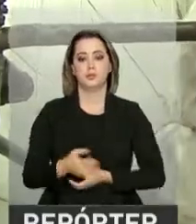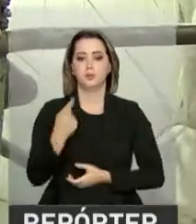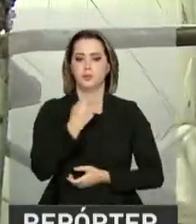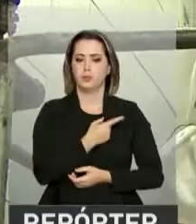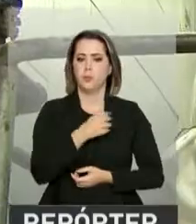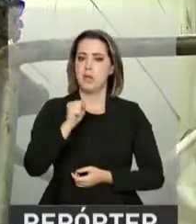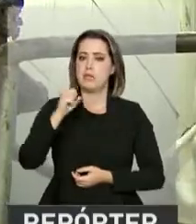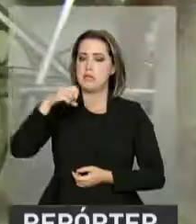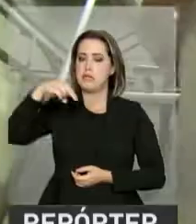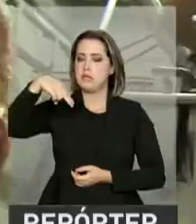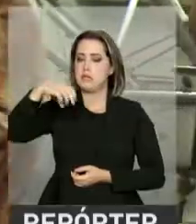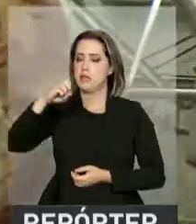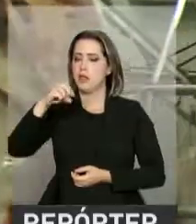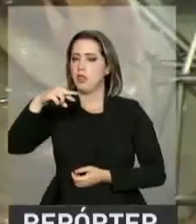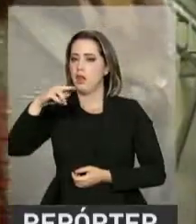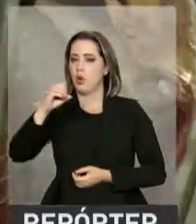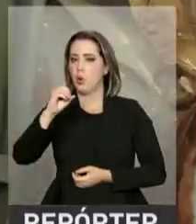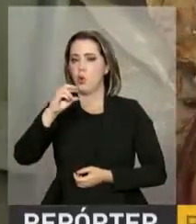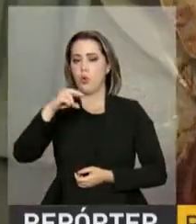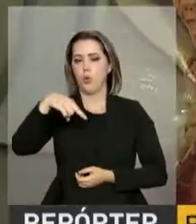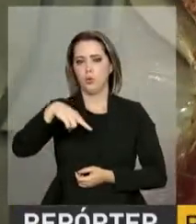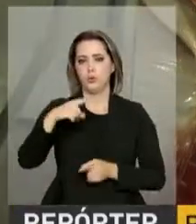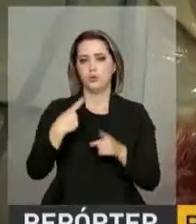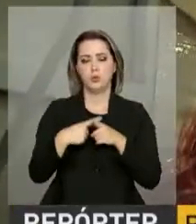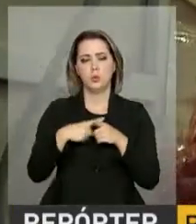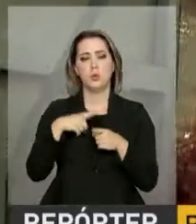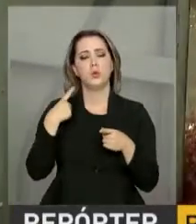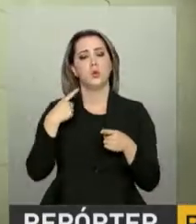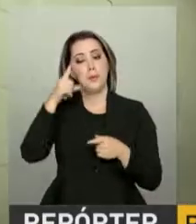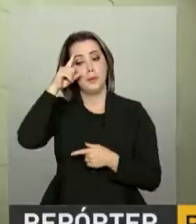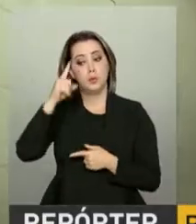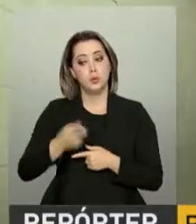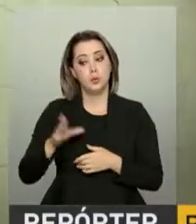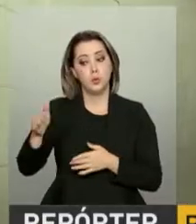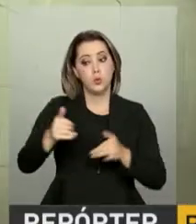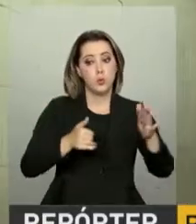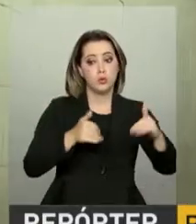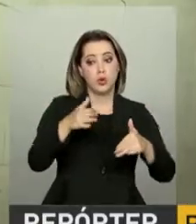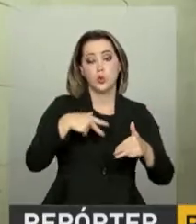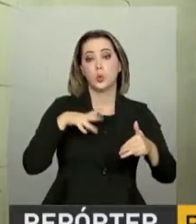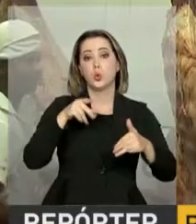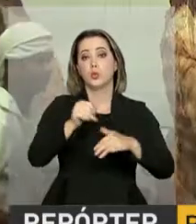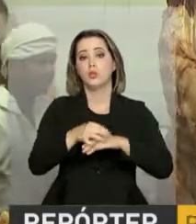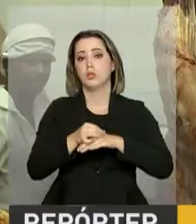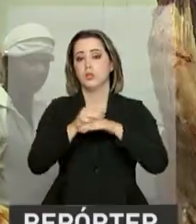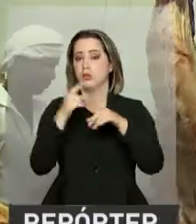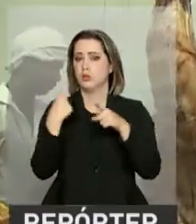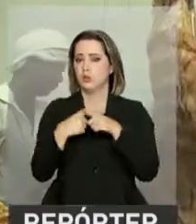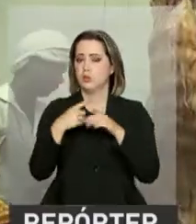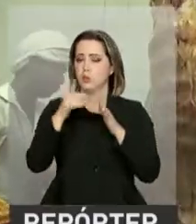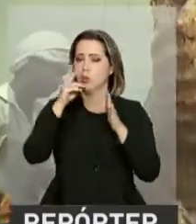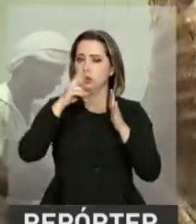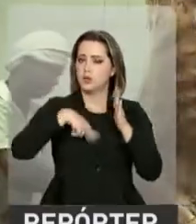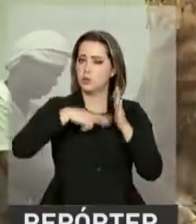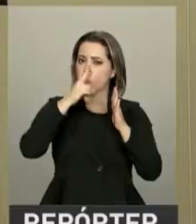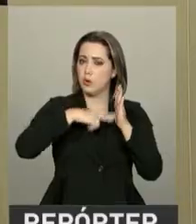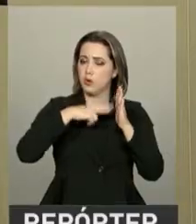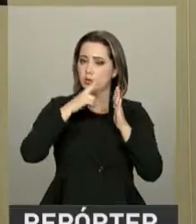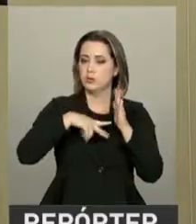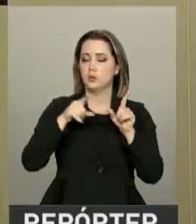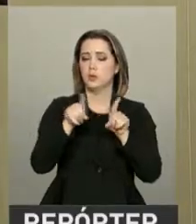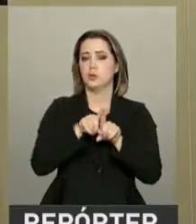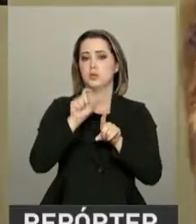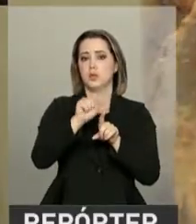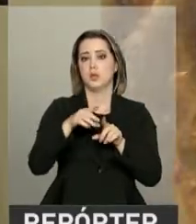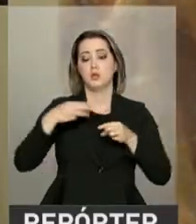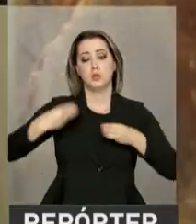Segundo a Senacom, a determinação teve por base os laudos apresentados pelo Ministério da Agricultura. Os frigoríficos Souza